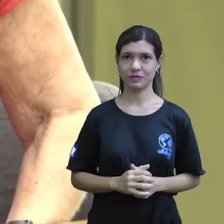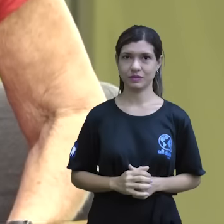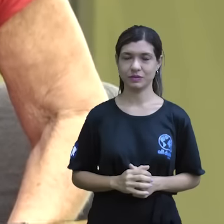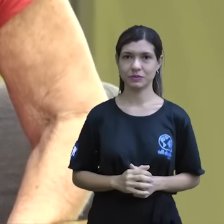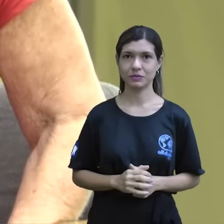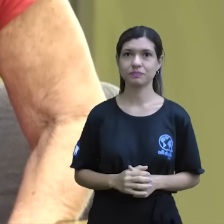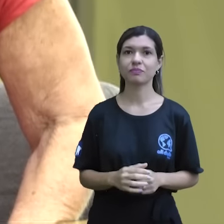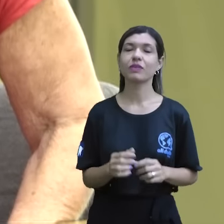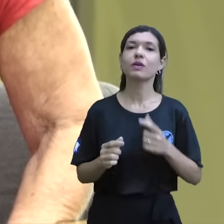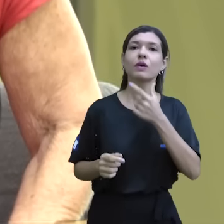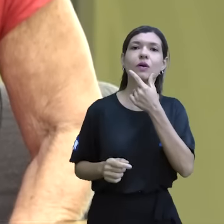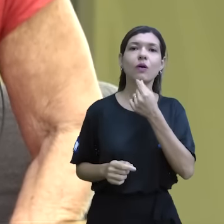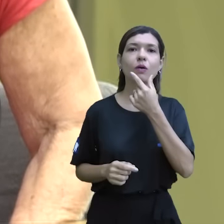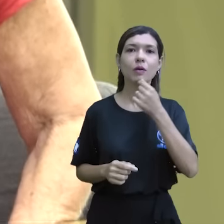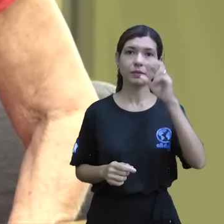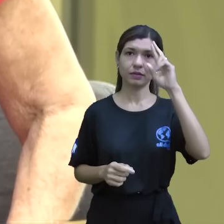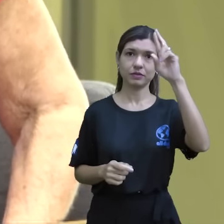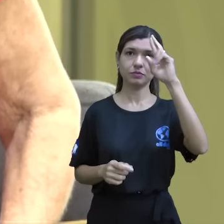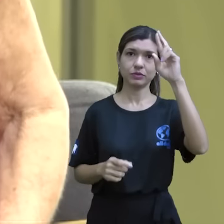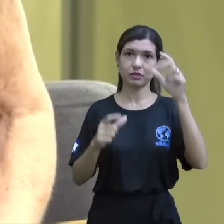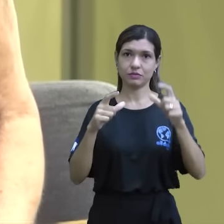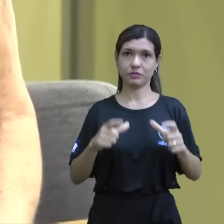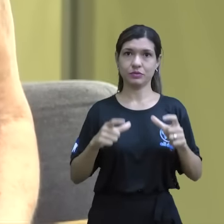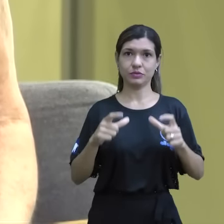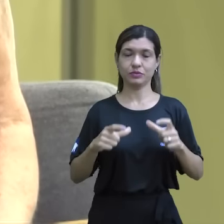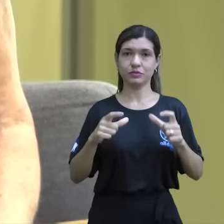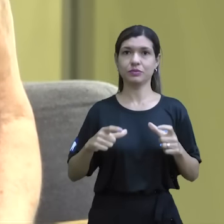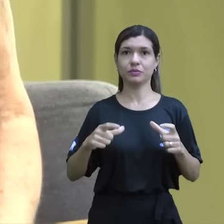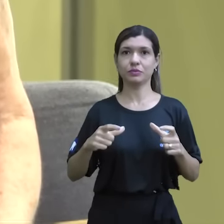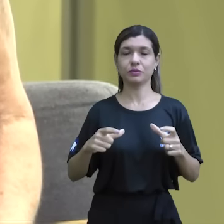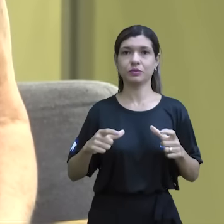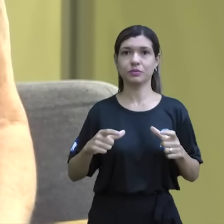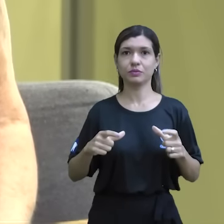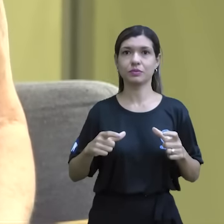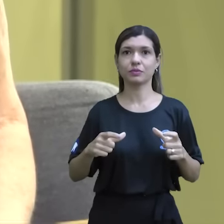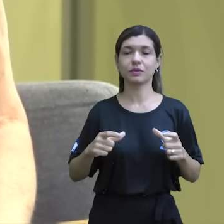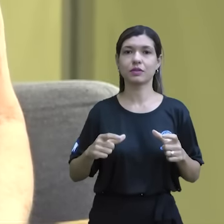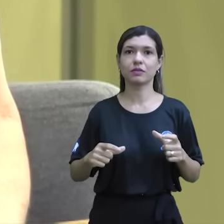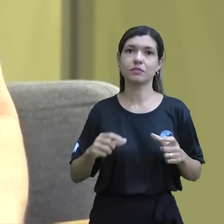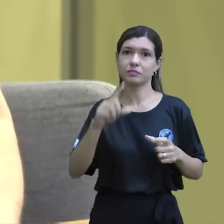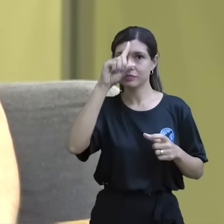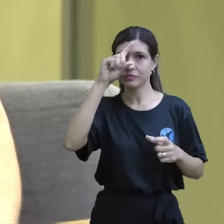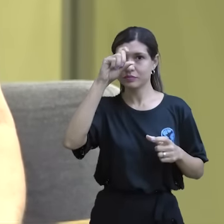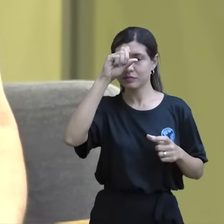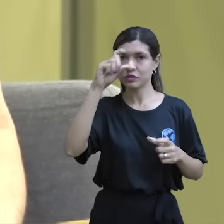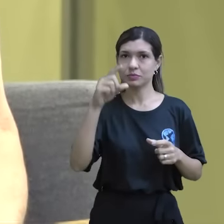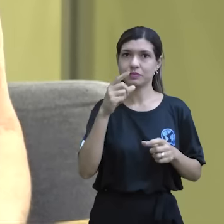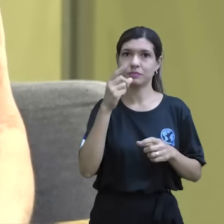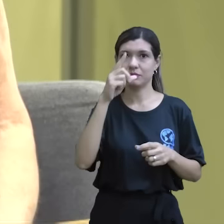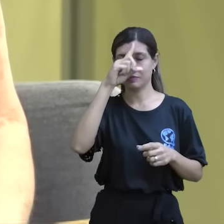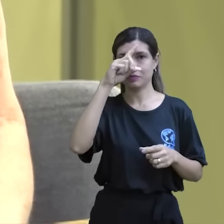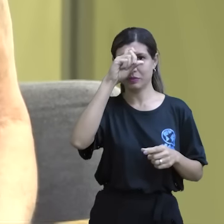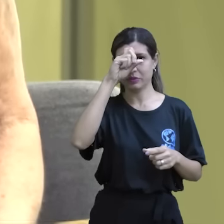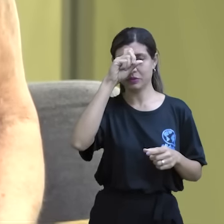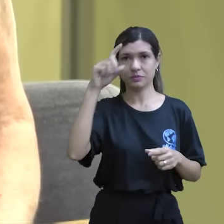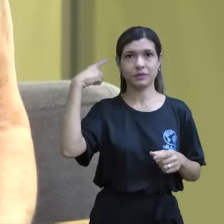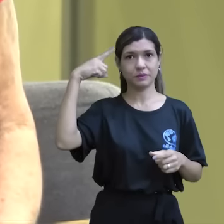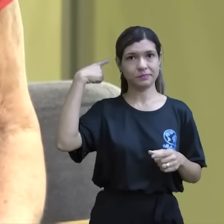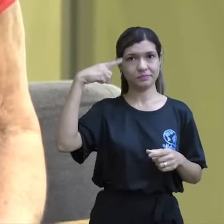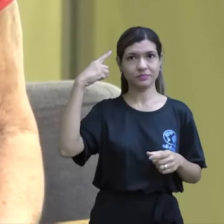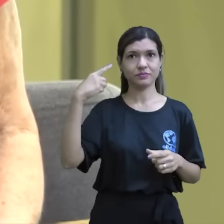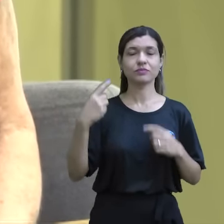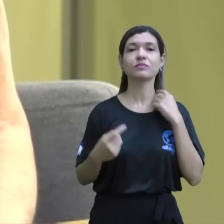quem entrega papel ao Lima para escrever o diário do hospício na internação de 19. Ele escreve